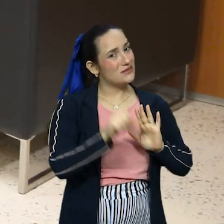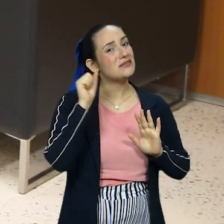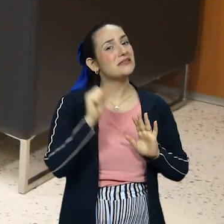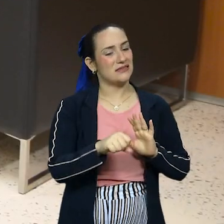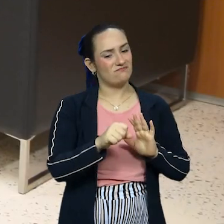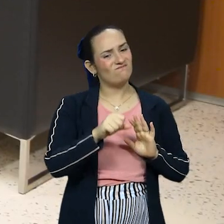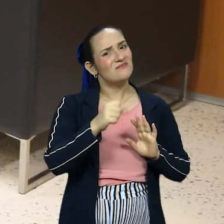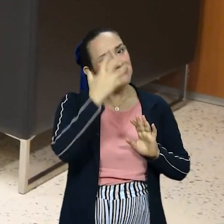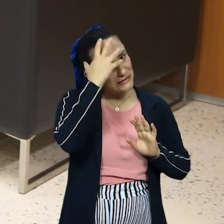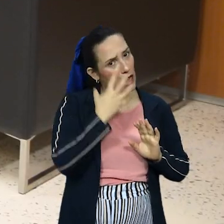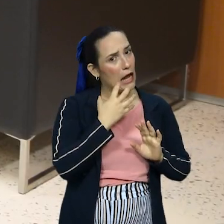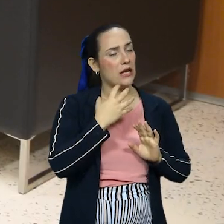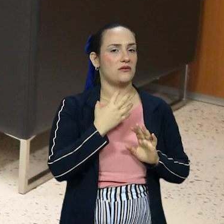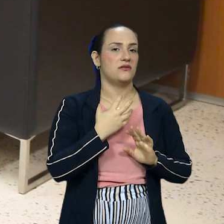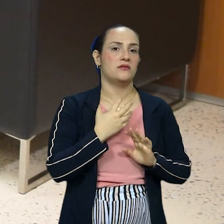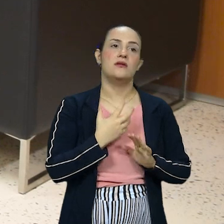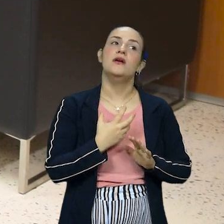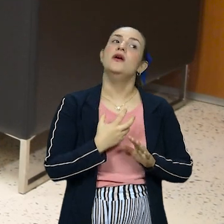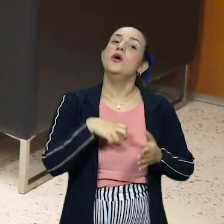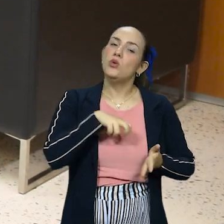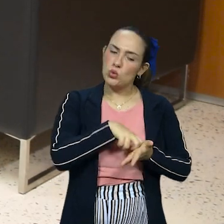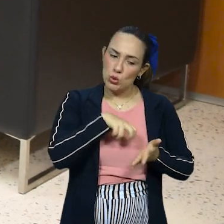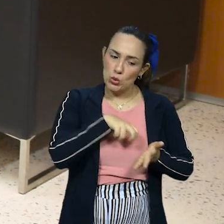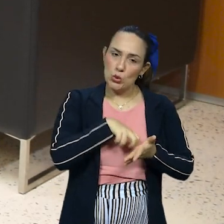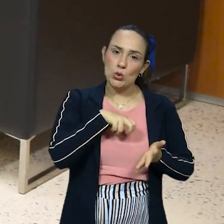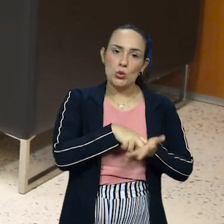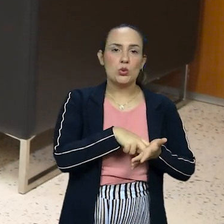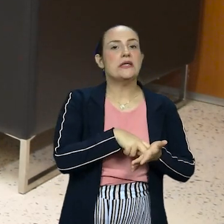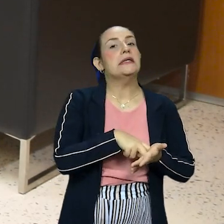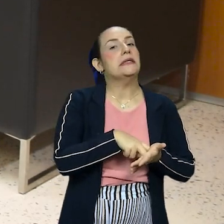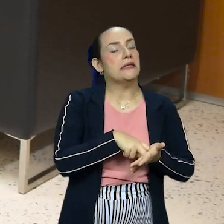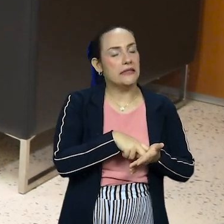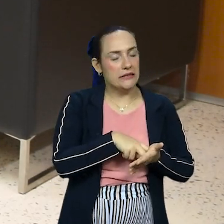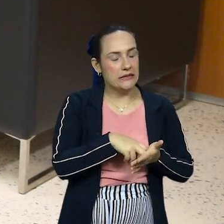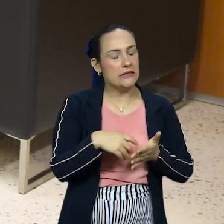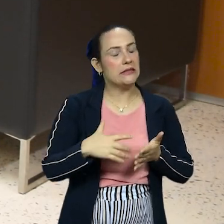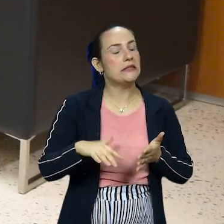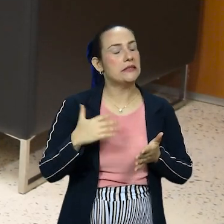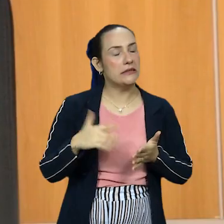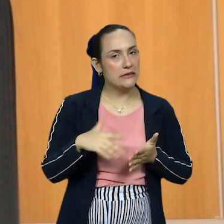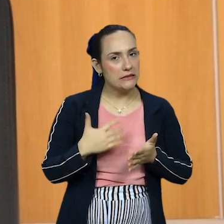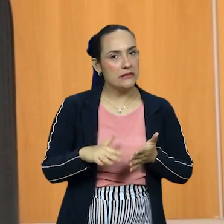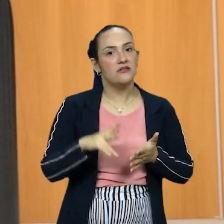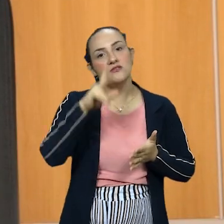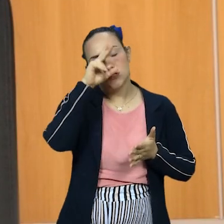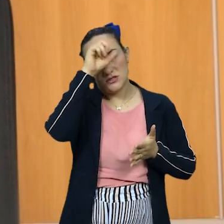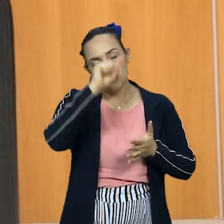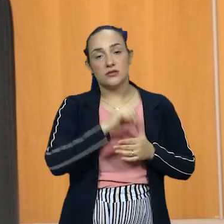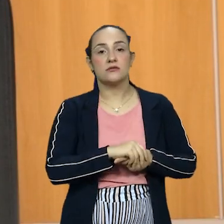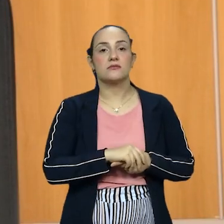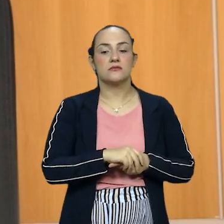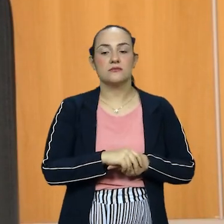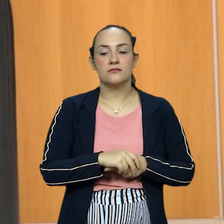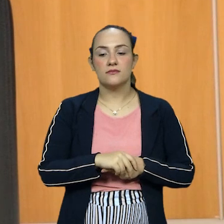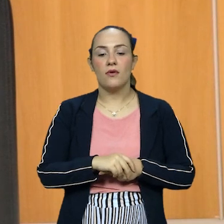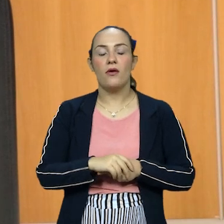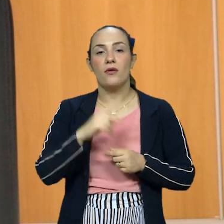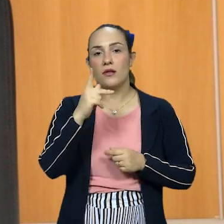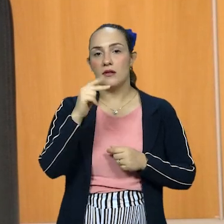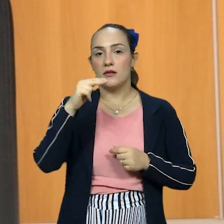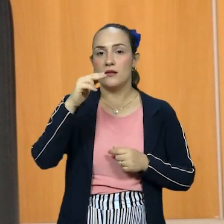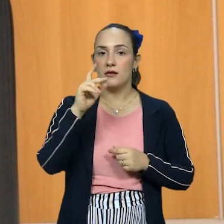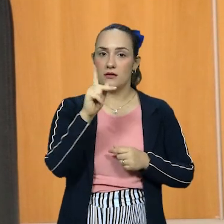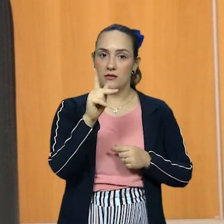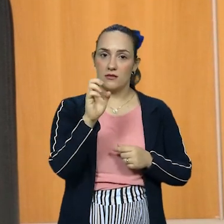legislação é bastante pesada. As condenações na auditoria militar, elas são severas, né? As